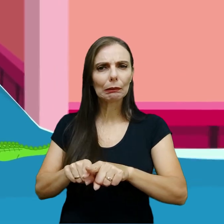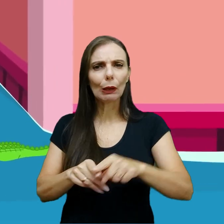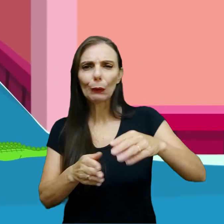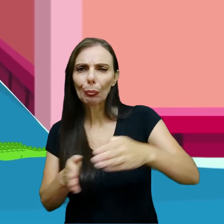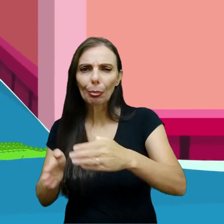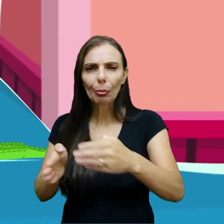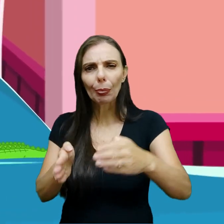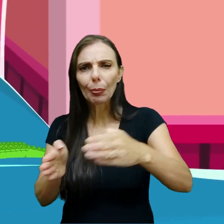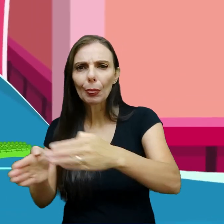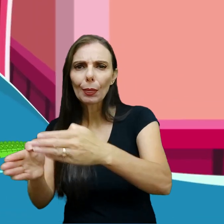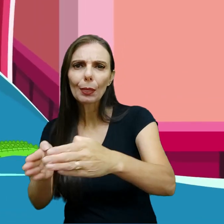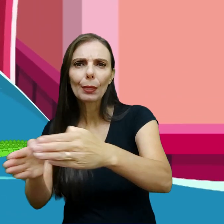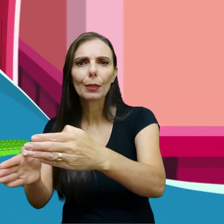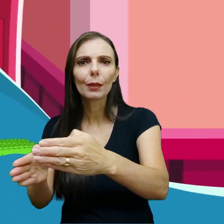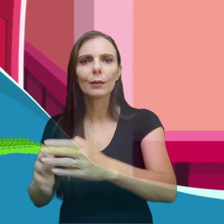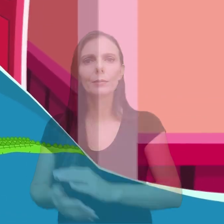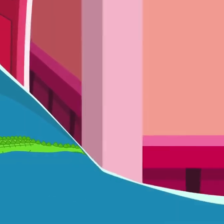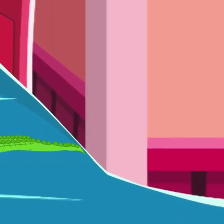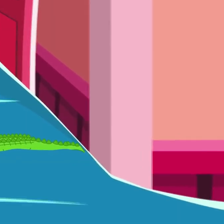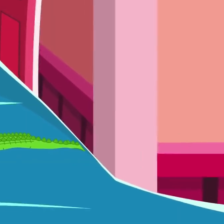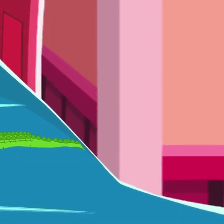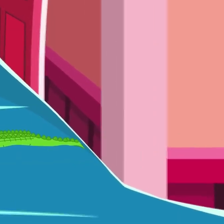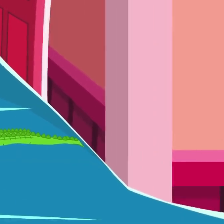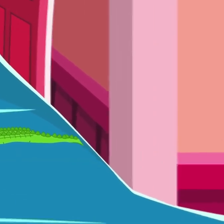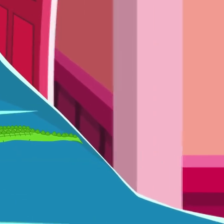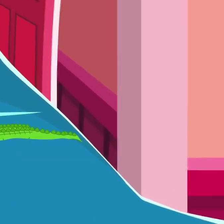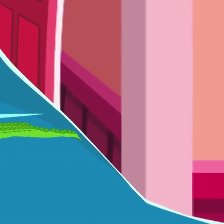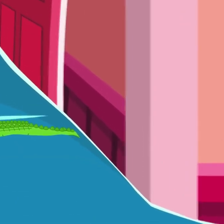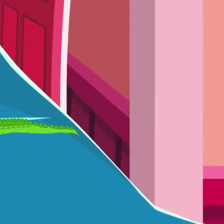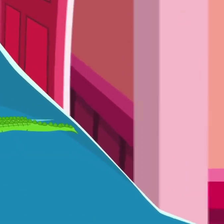nadavam na água foram levados para fora.